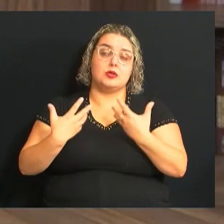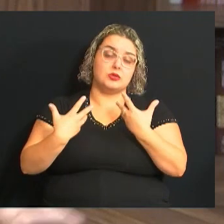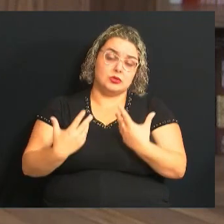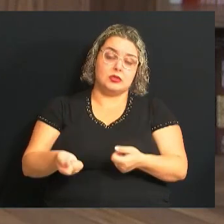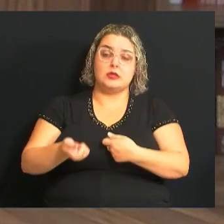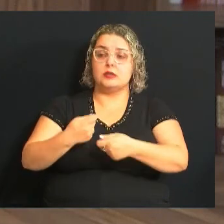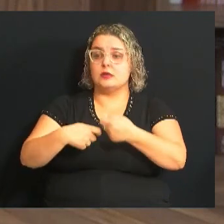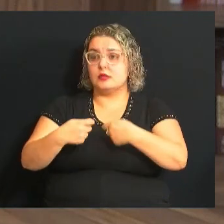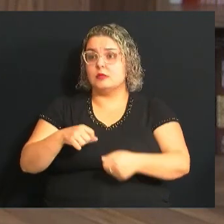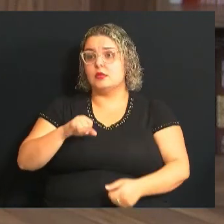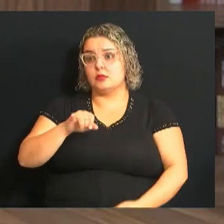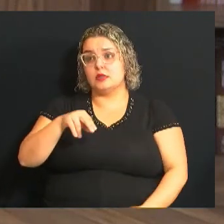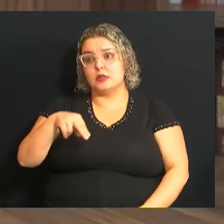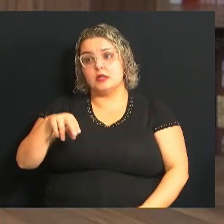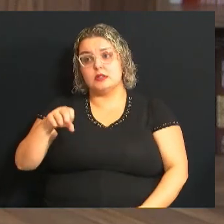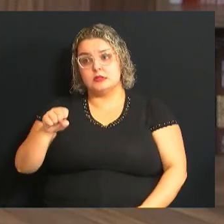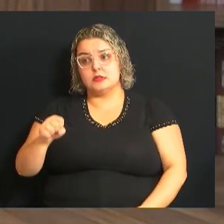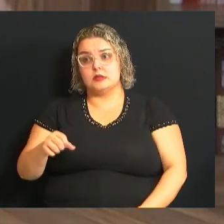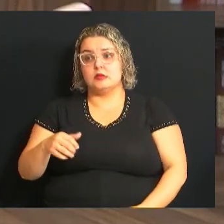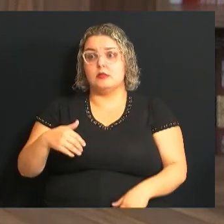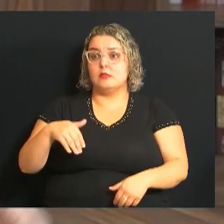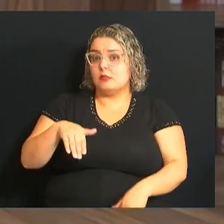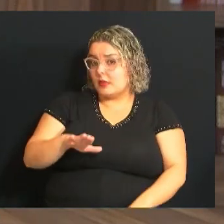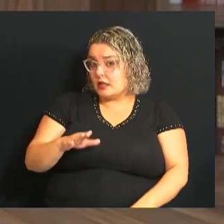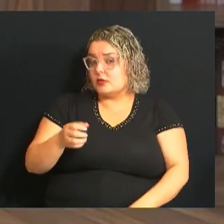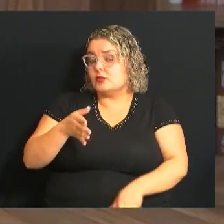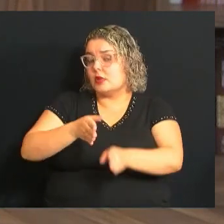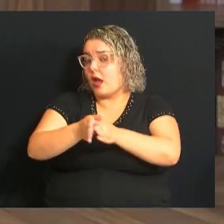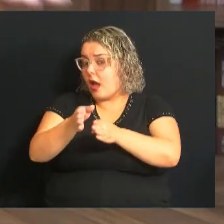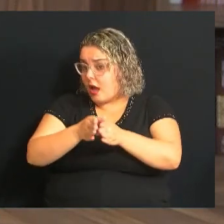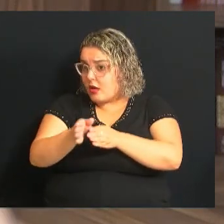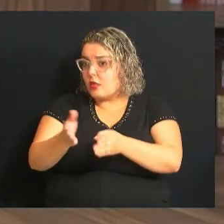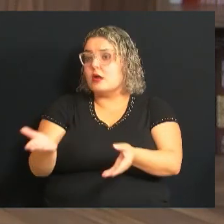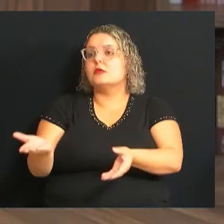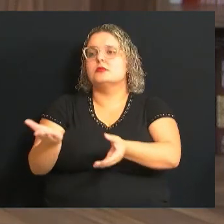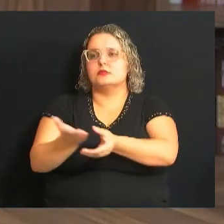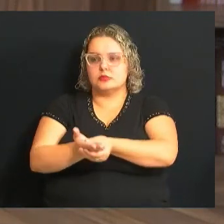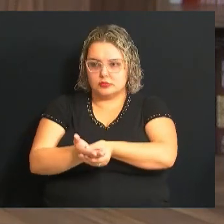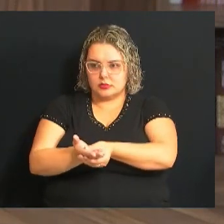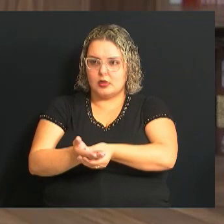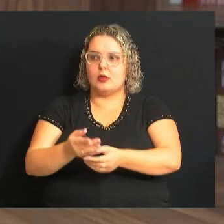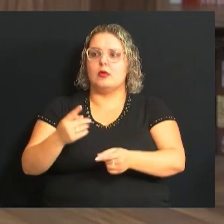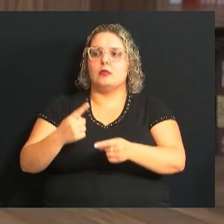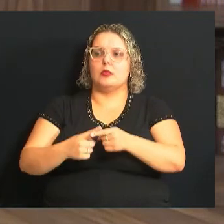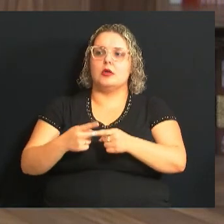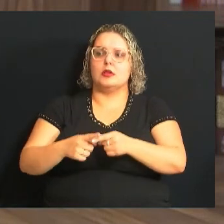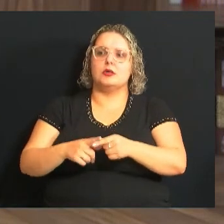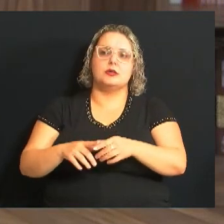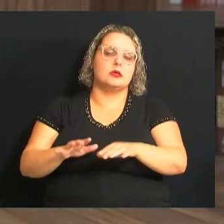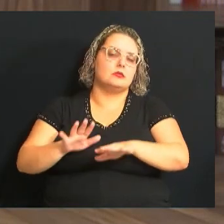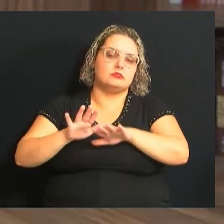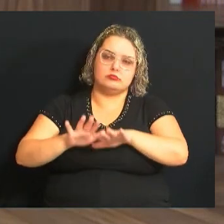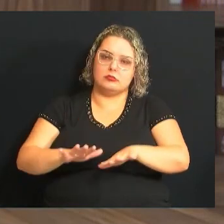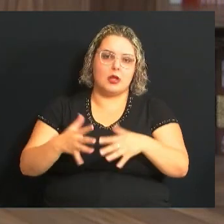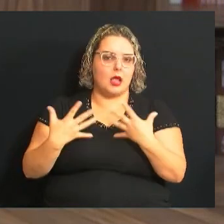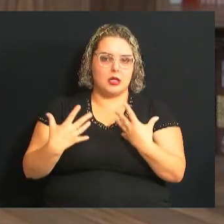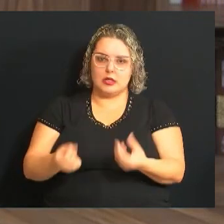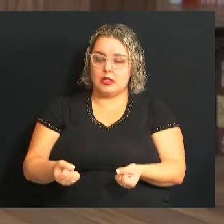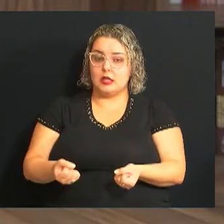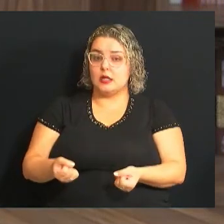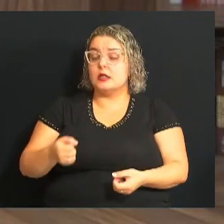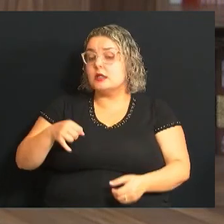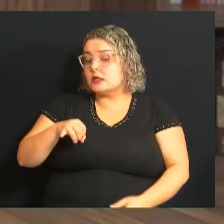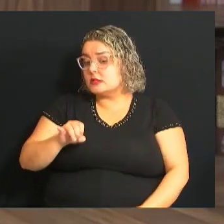pelo INSS, mas o que a gente orienta é entrar judicialmente, pois a questão já está pacificada. Em caso de